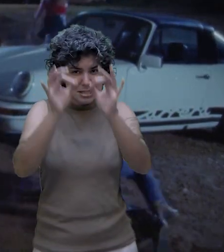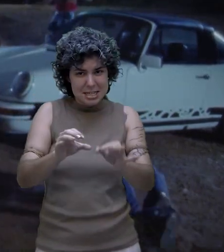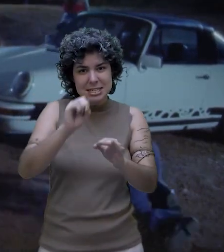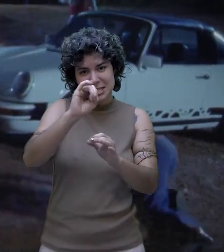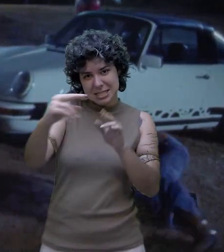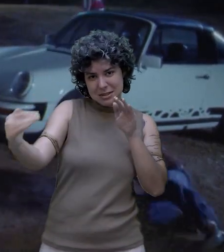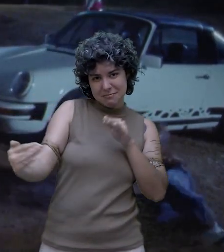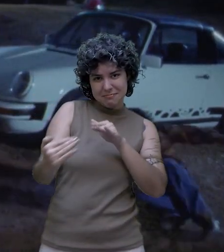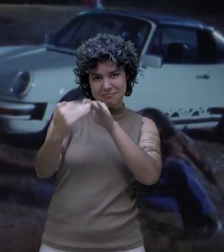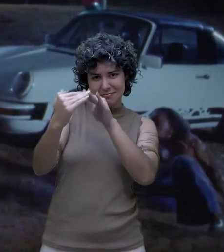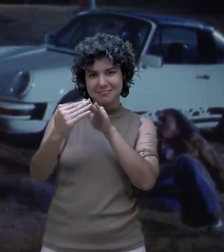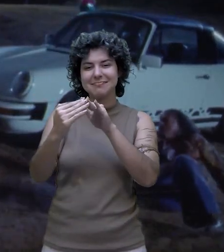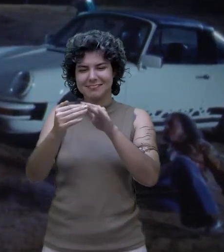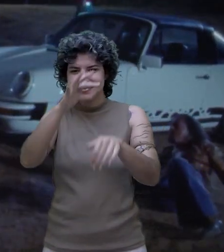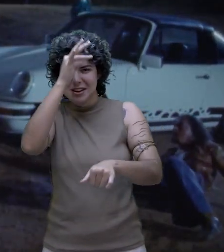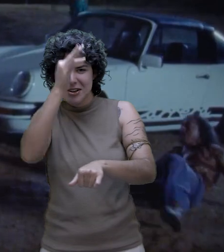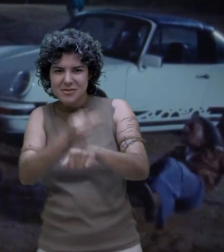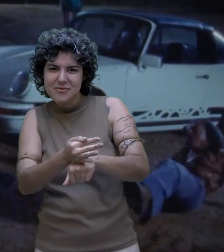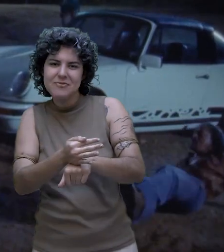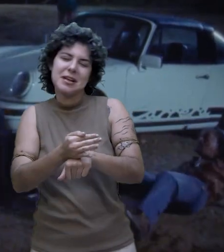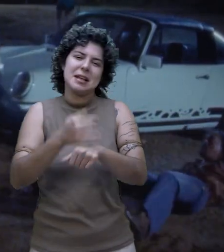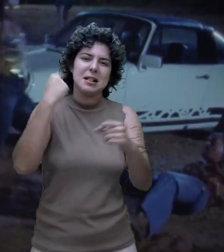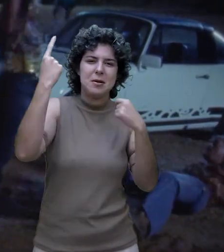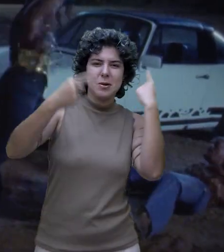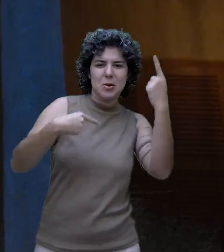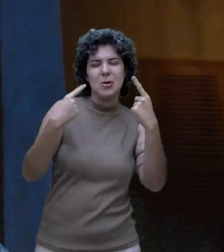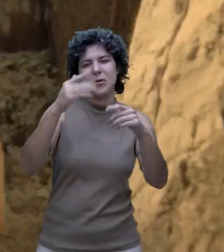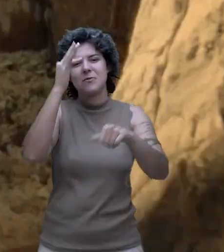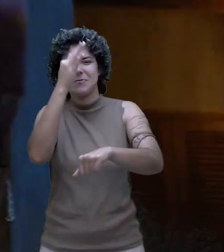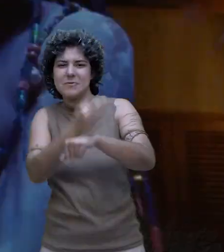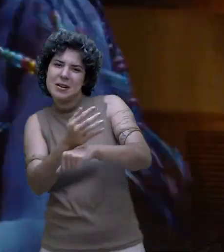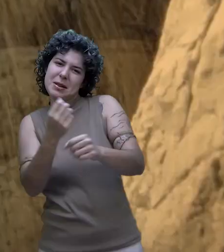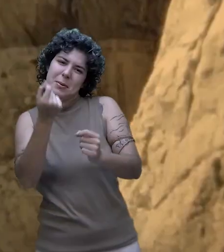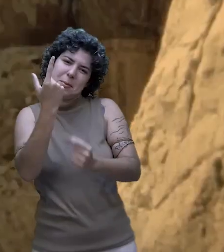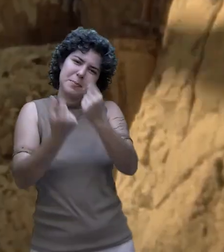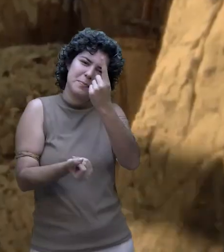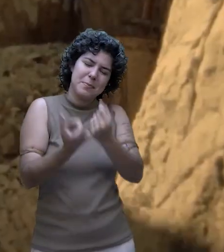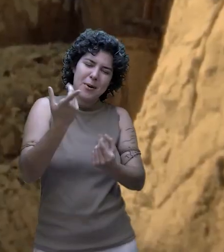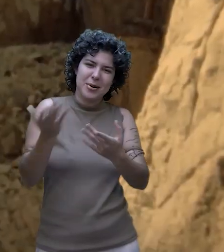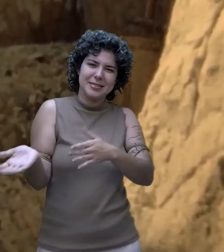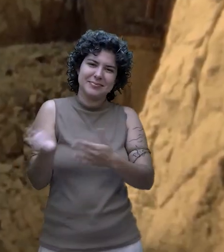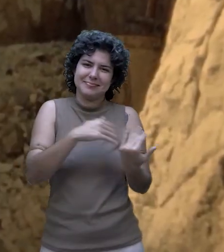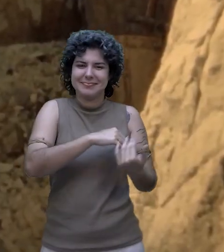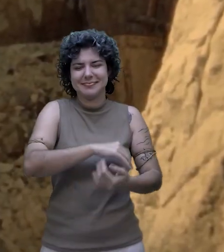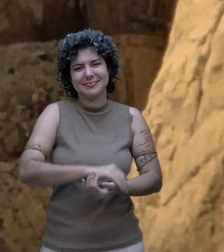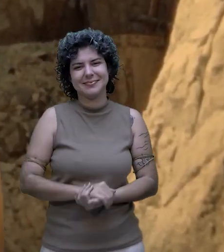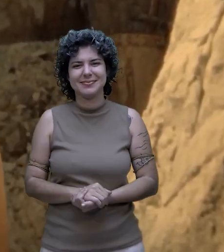e fé em personagens femininas que vão além da mocinha em perigo.